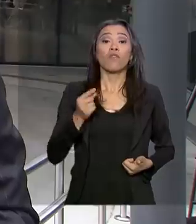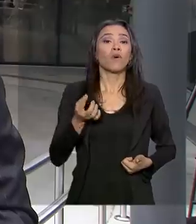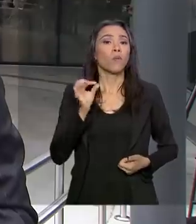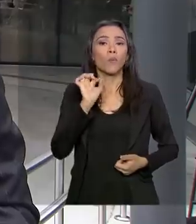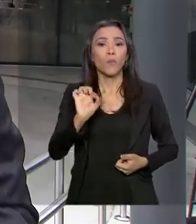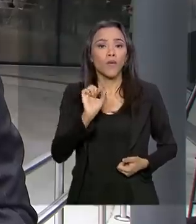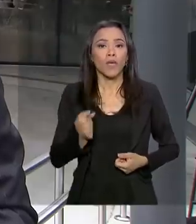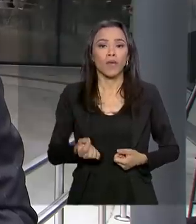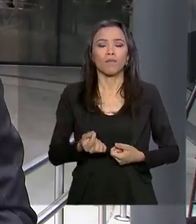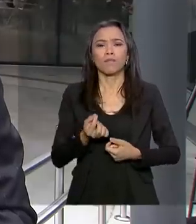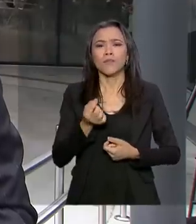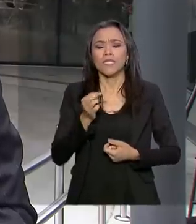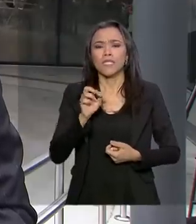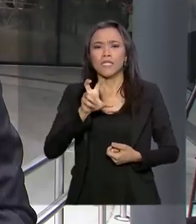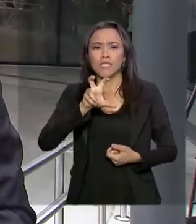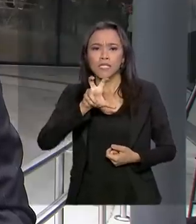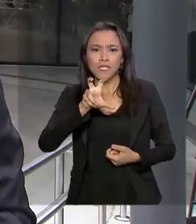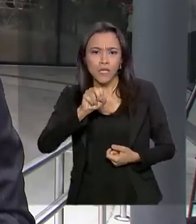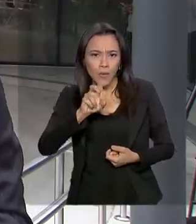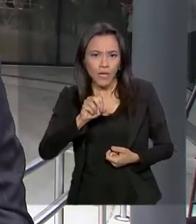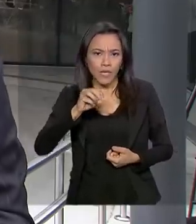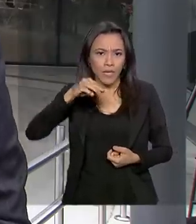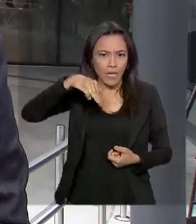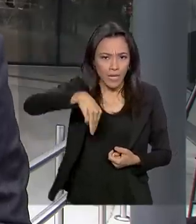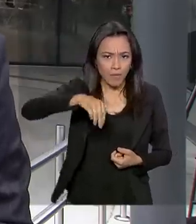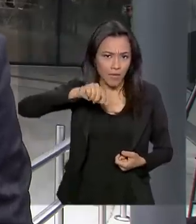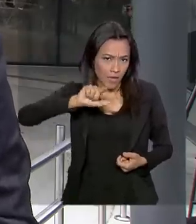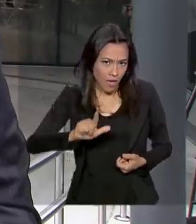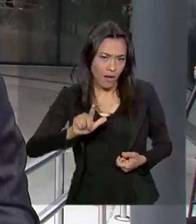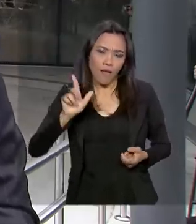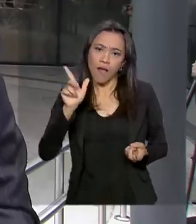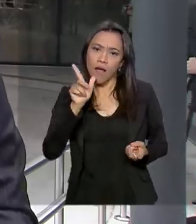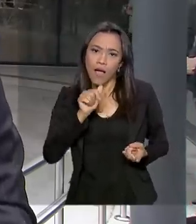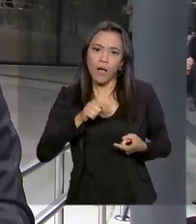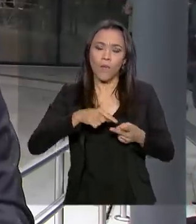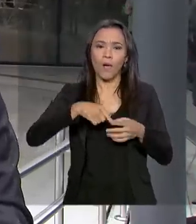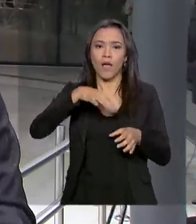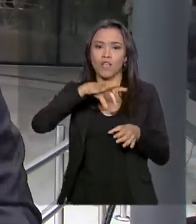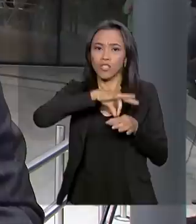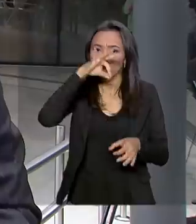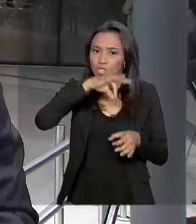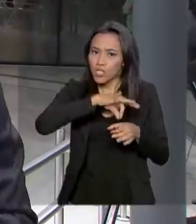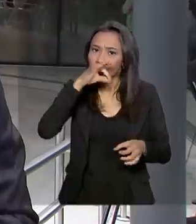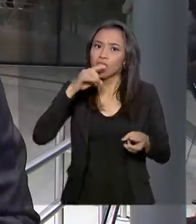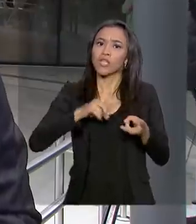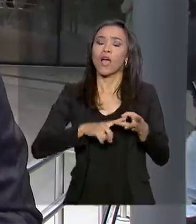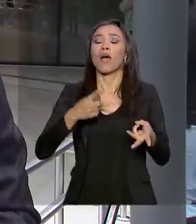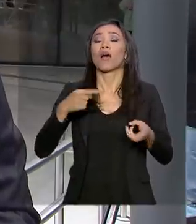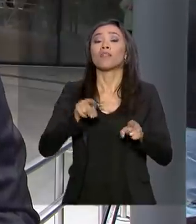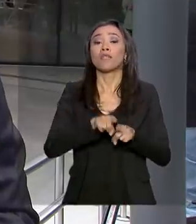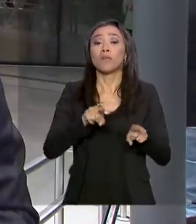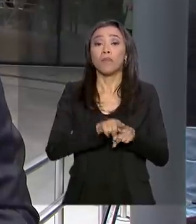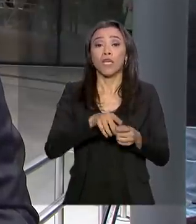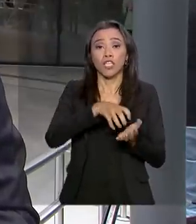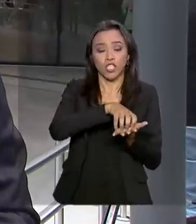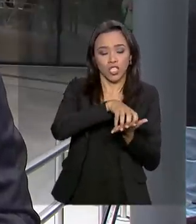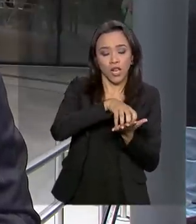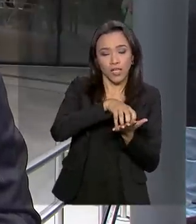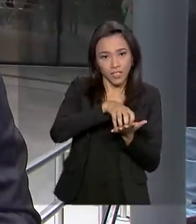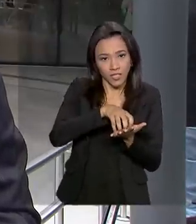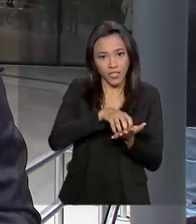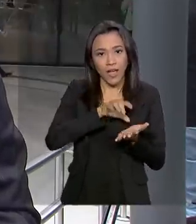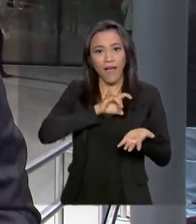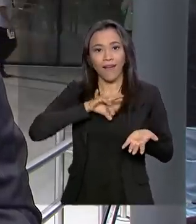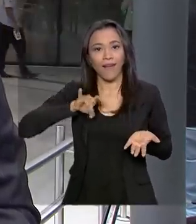com ingestão de 50 mililitros de água, chá, caldo ralo e gelatina a cada